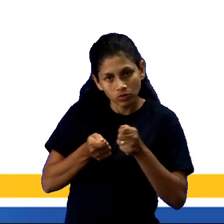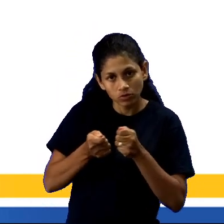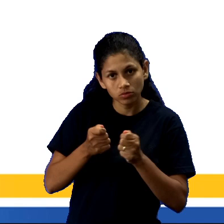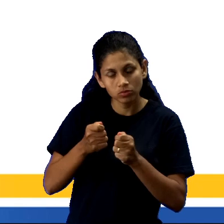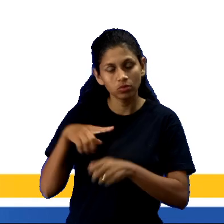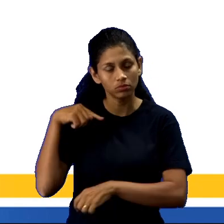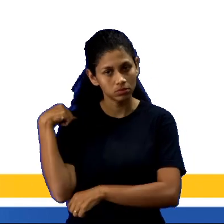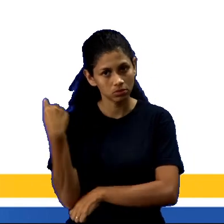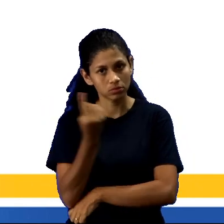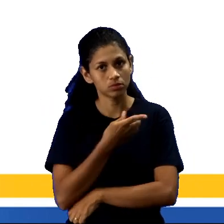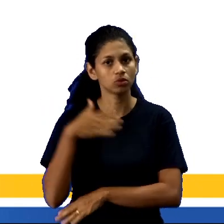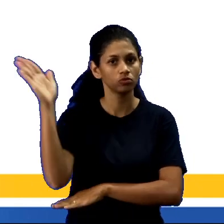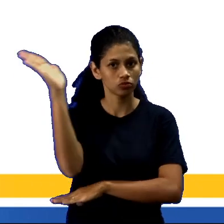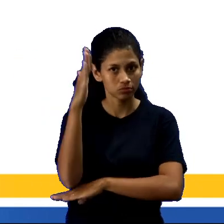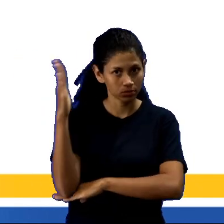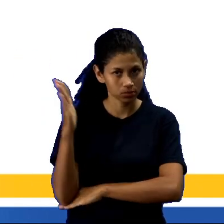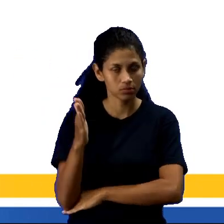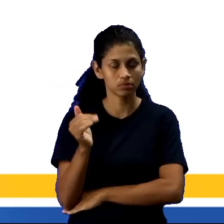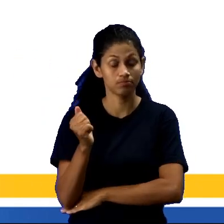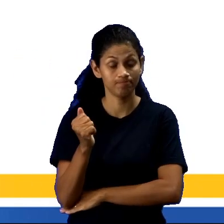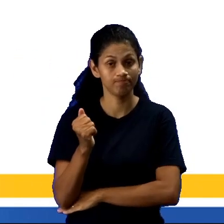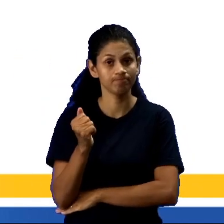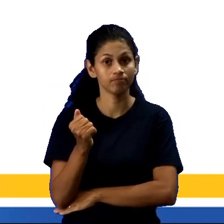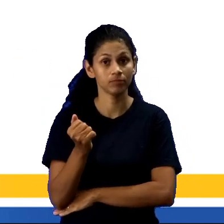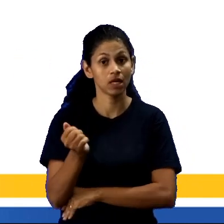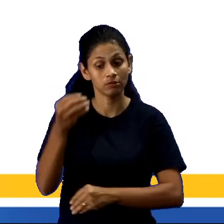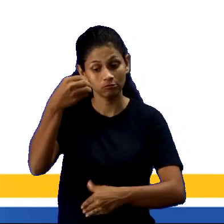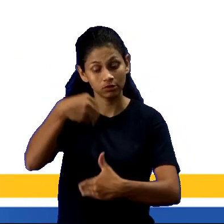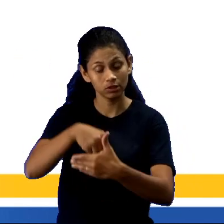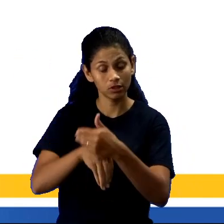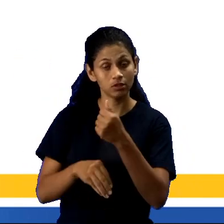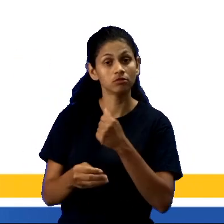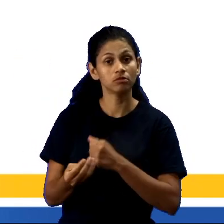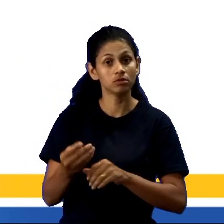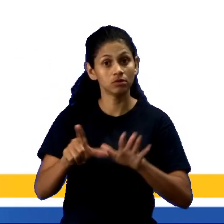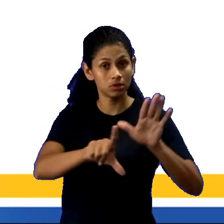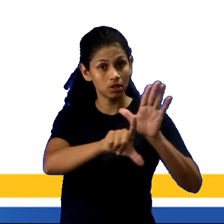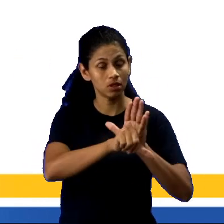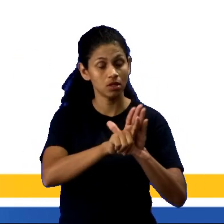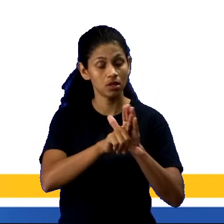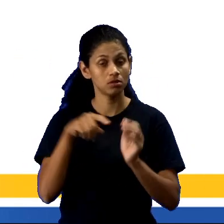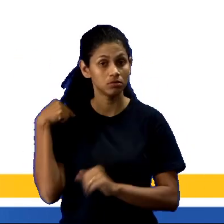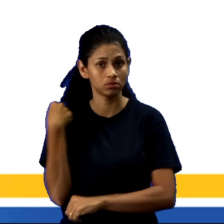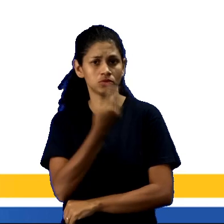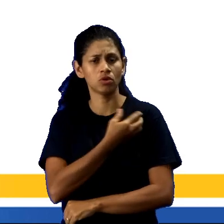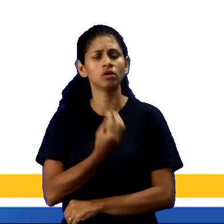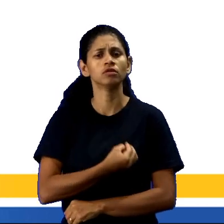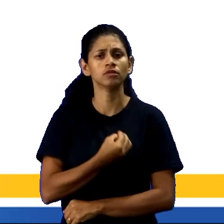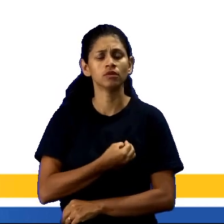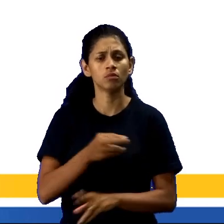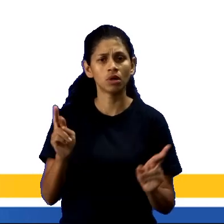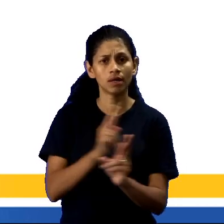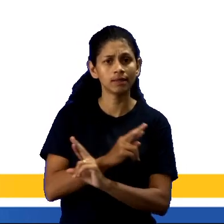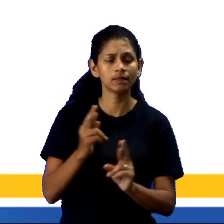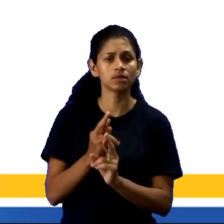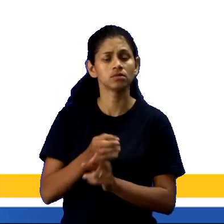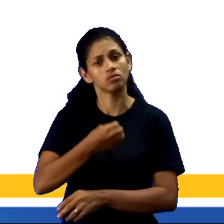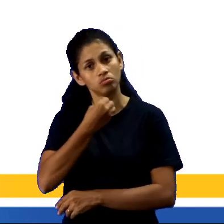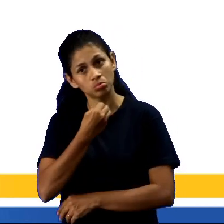por meio dessas leis é que nós vivemos de maneira mais, de uma relação mais